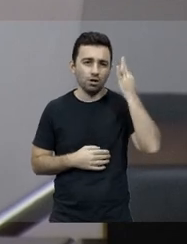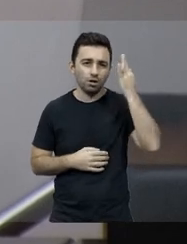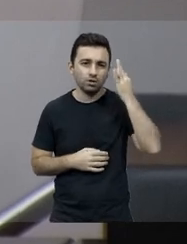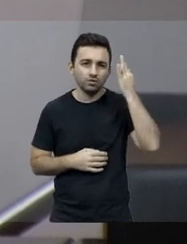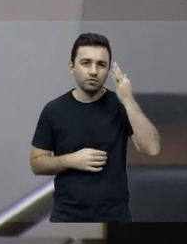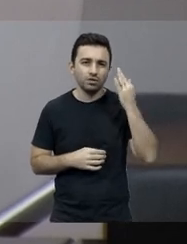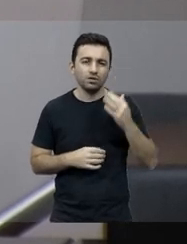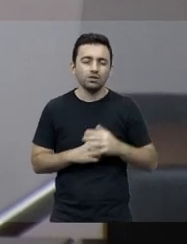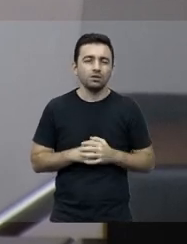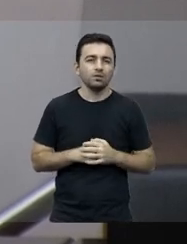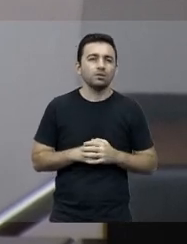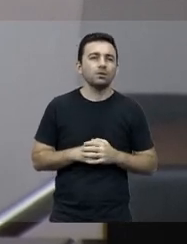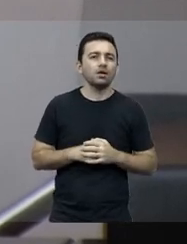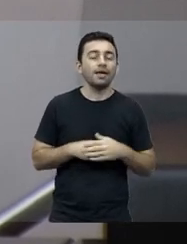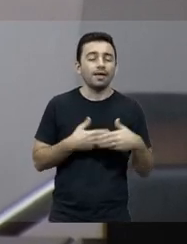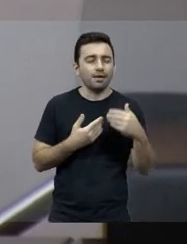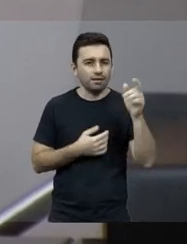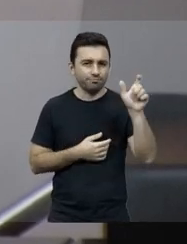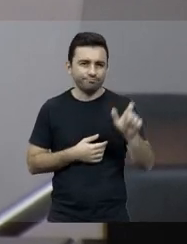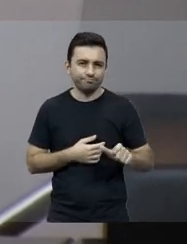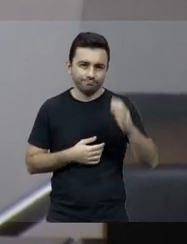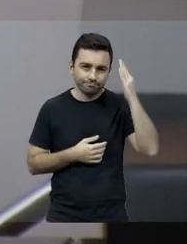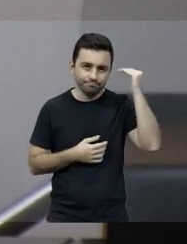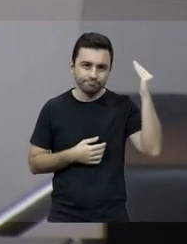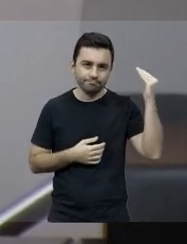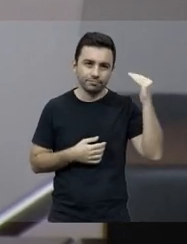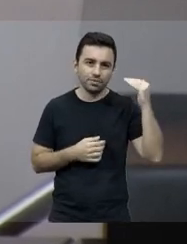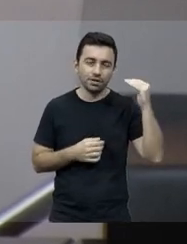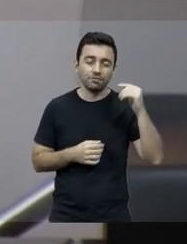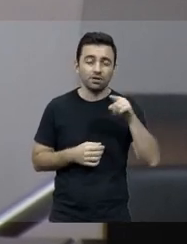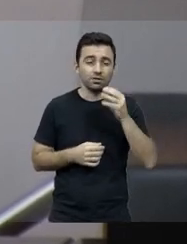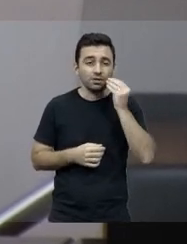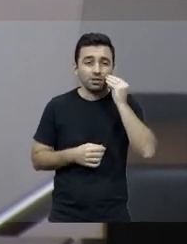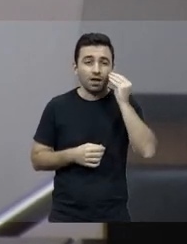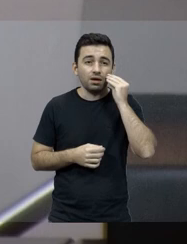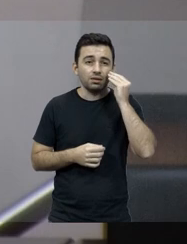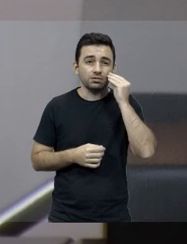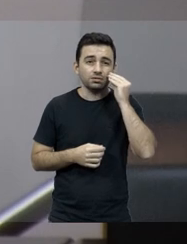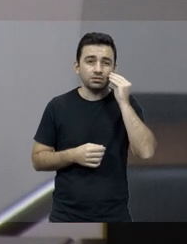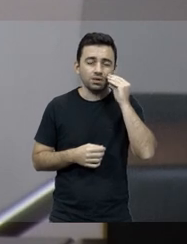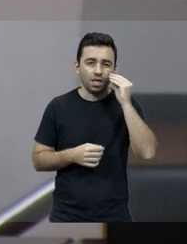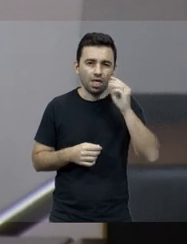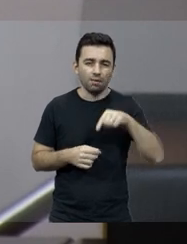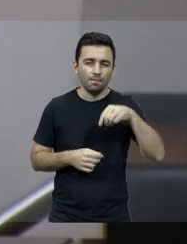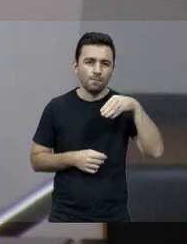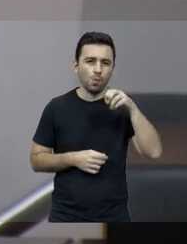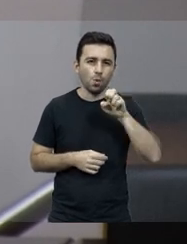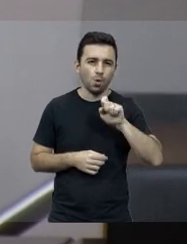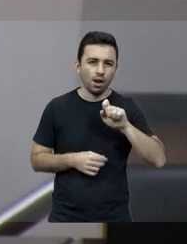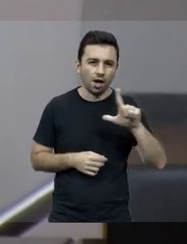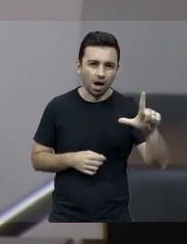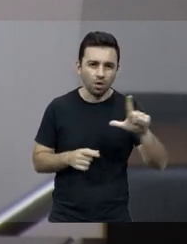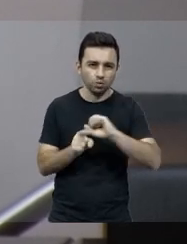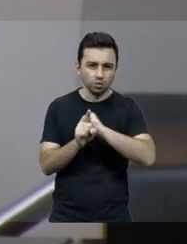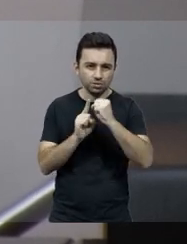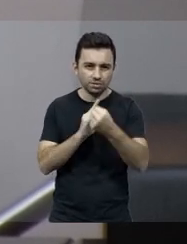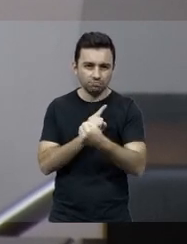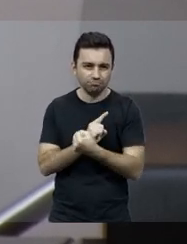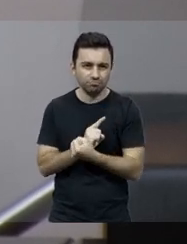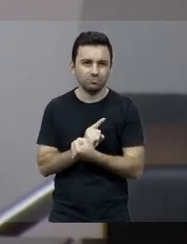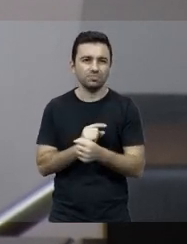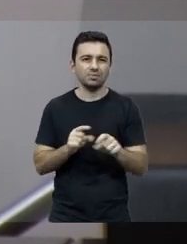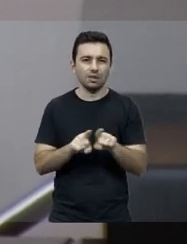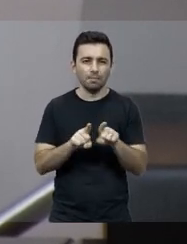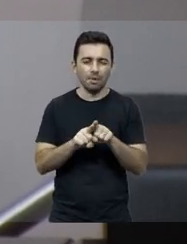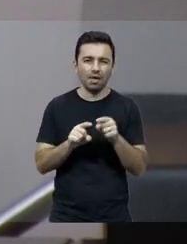Dietrich Bonhoeffer. Ele dizia o seguinte: o teste da moralidade de uma sociedade e o que